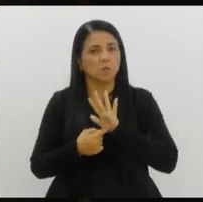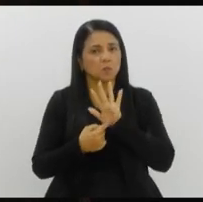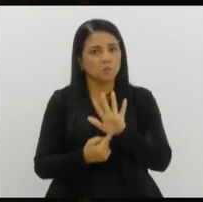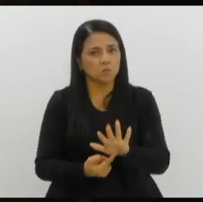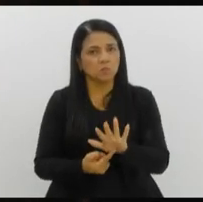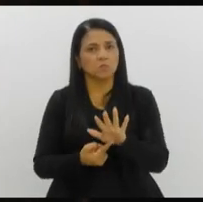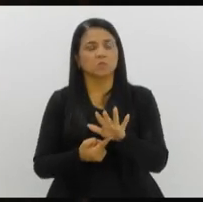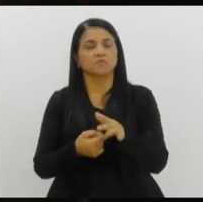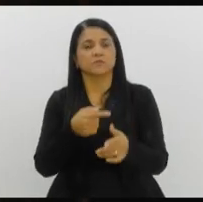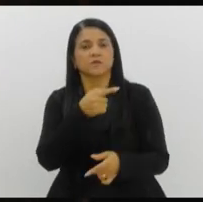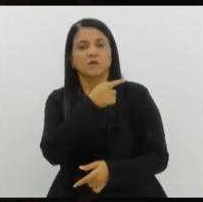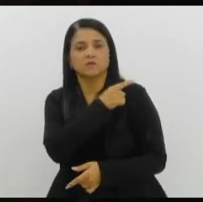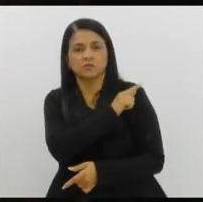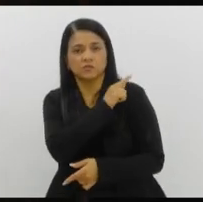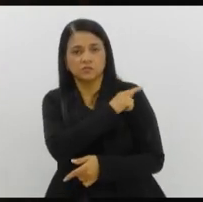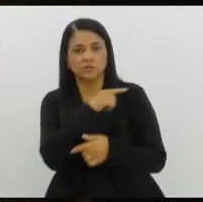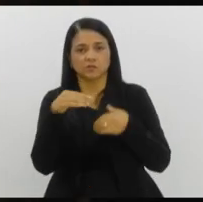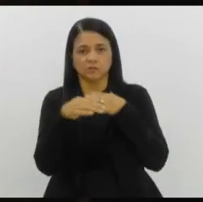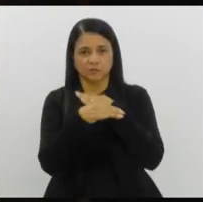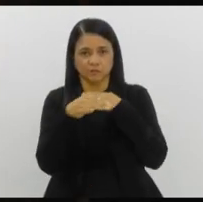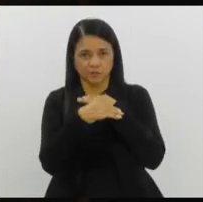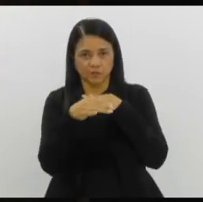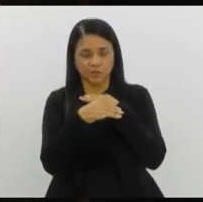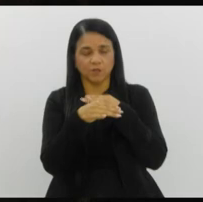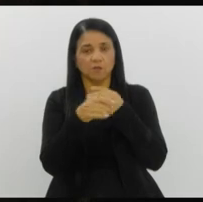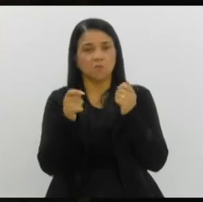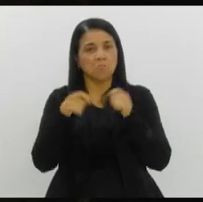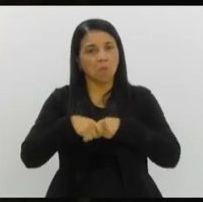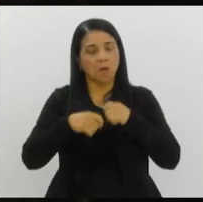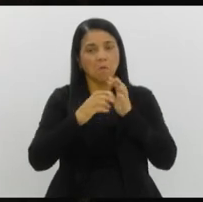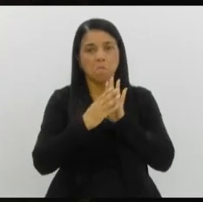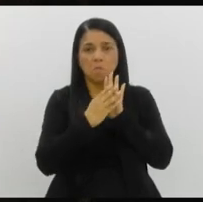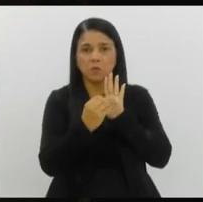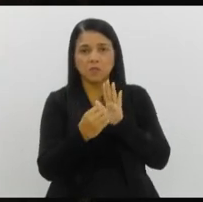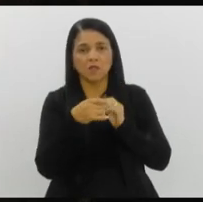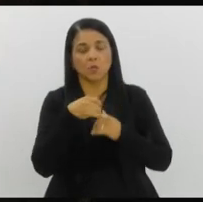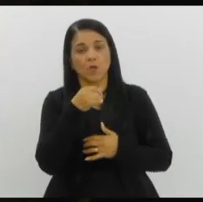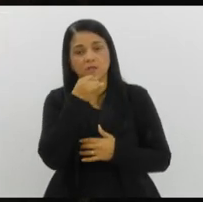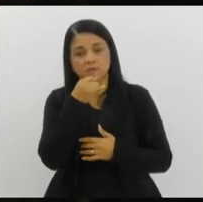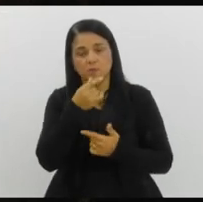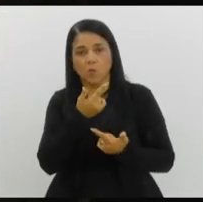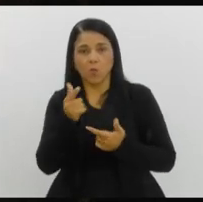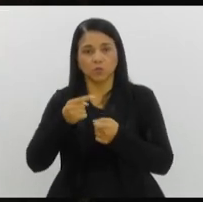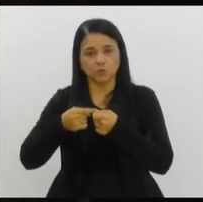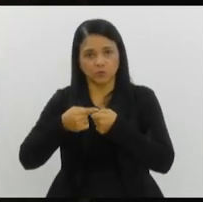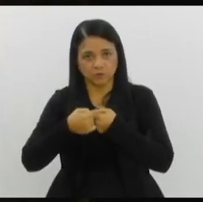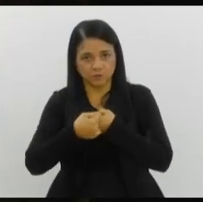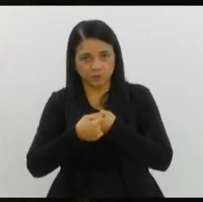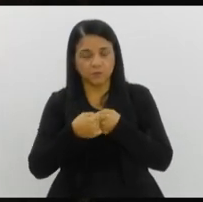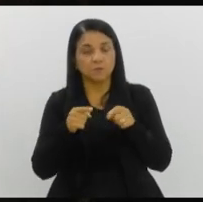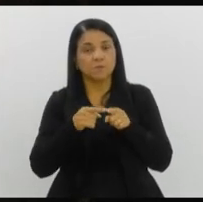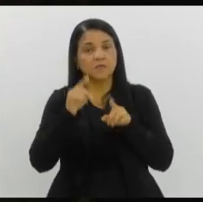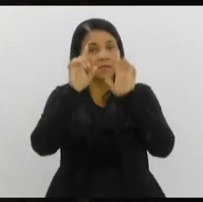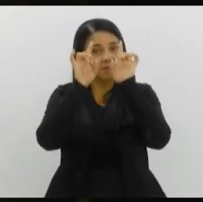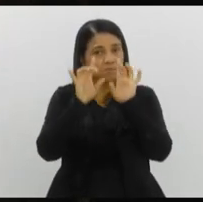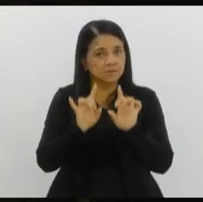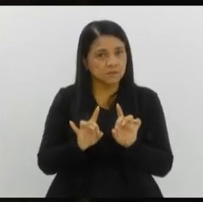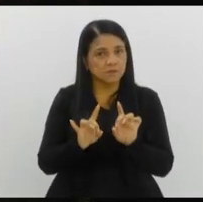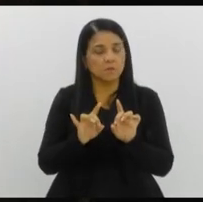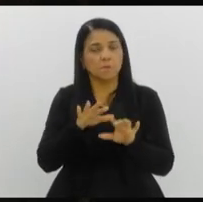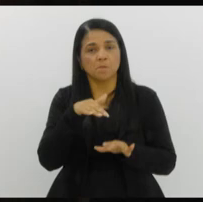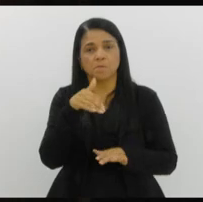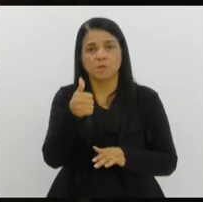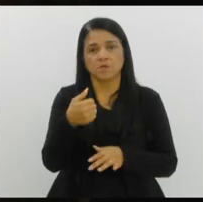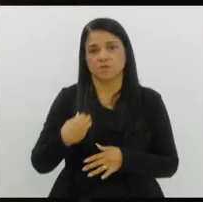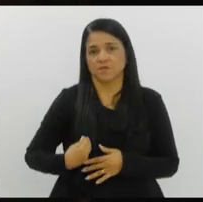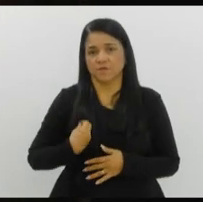quanto que a gestão na cidade do Rio de Janeiro, né, pode servir de exemplo para outros municípios aqui no estado, mas muito especialmente para melhorar a